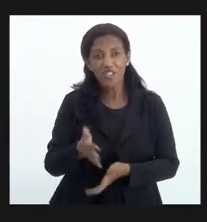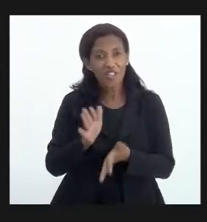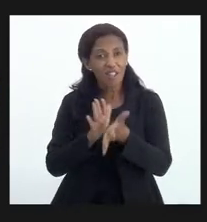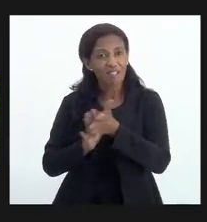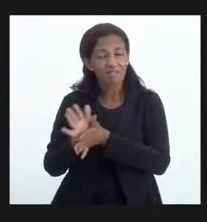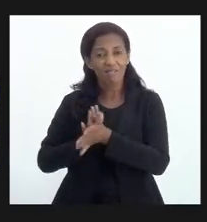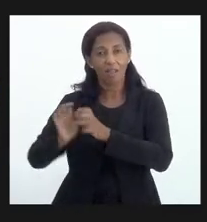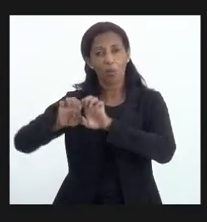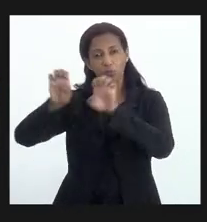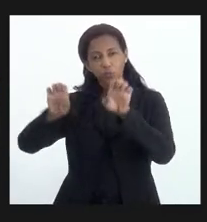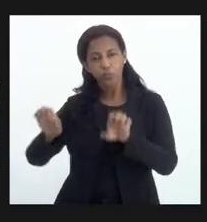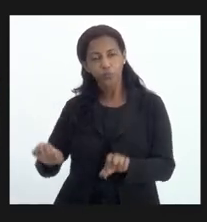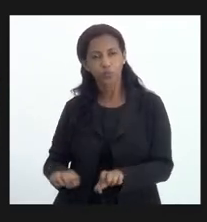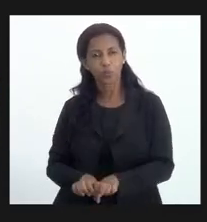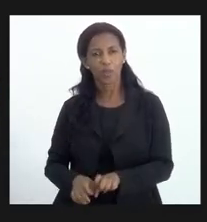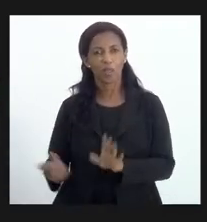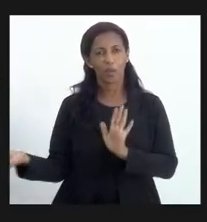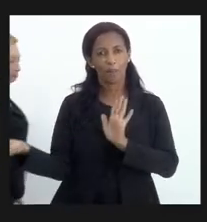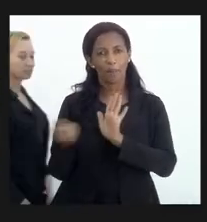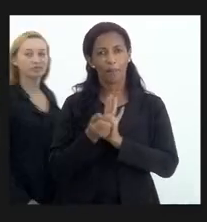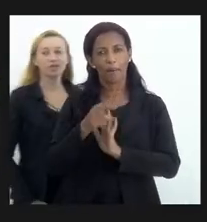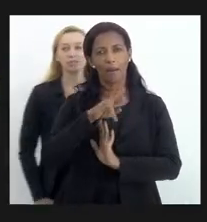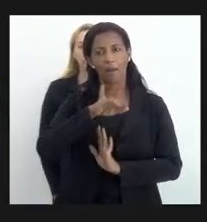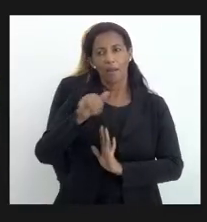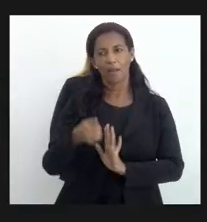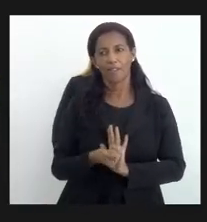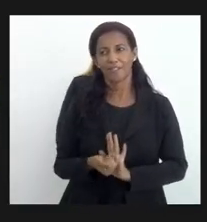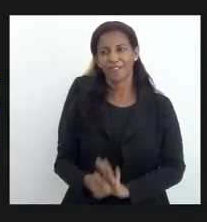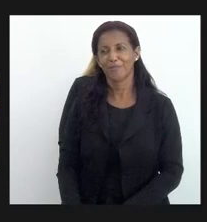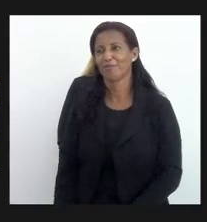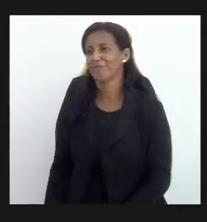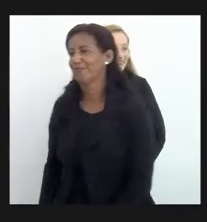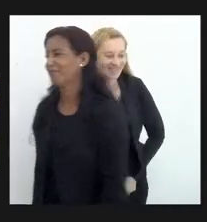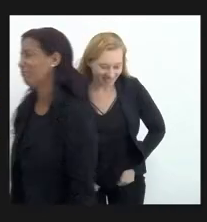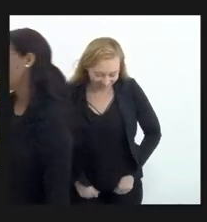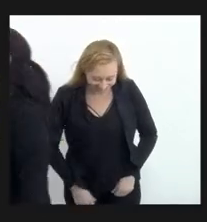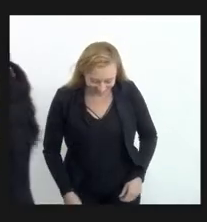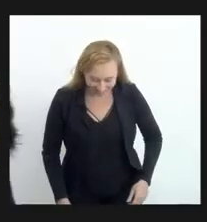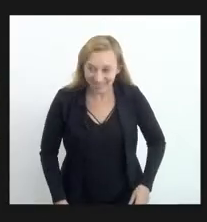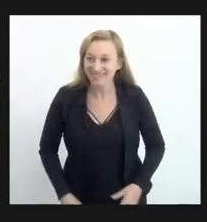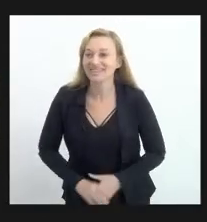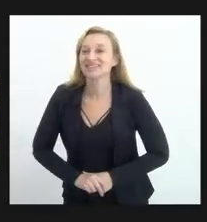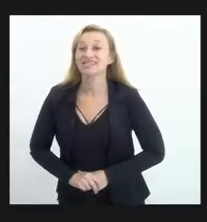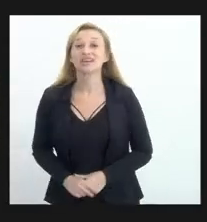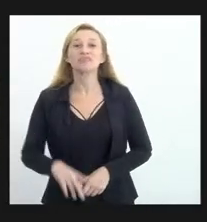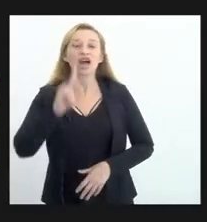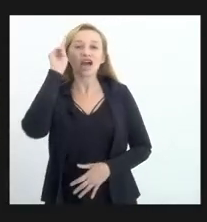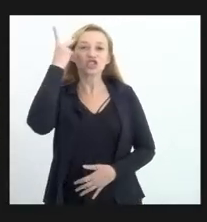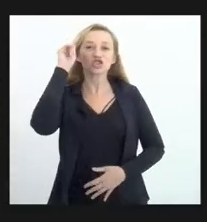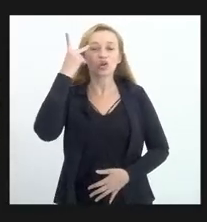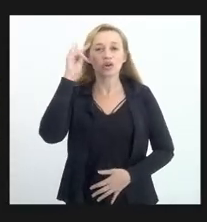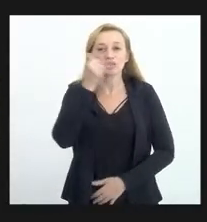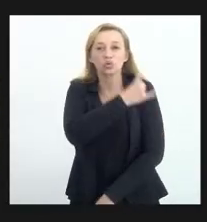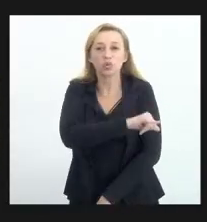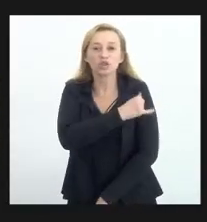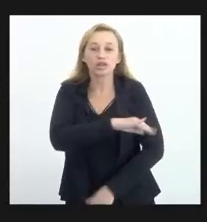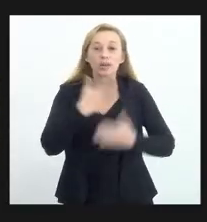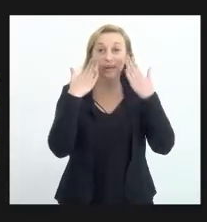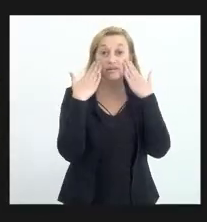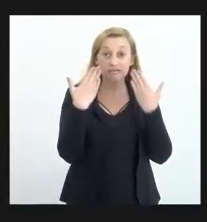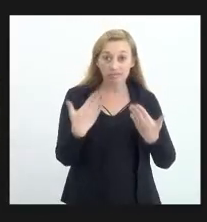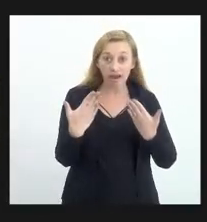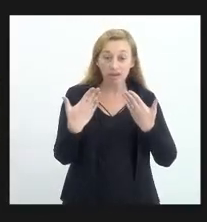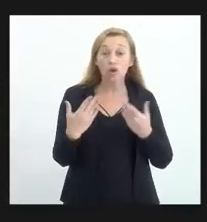infraestrutura há muitos anos. E o Pacto RJ, o maior programa de investimento em infraestrutura da história do Rio de Janeiro, foi